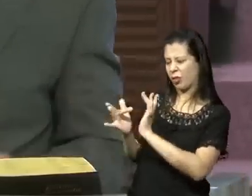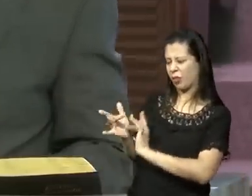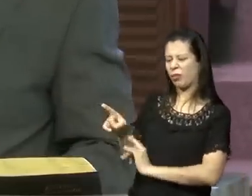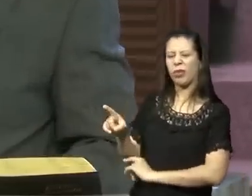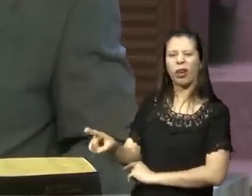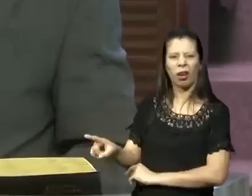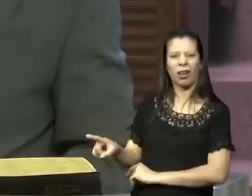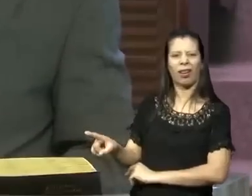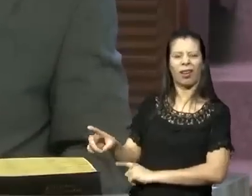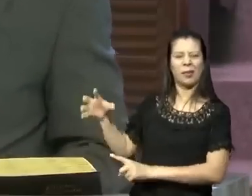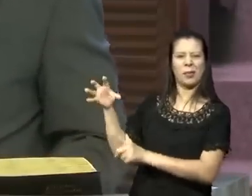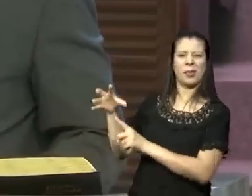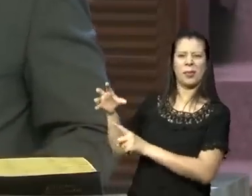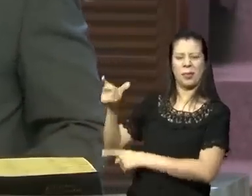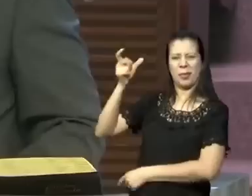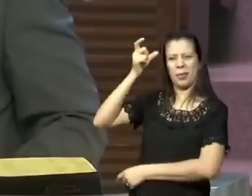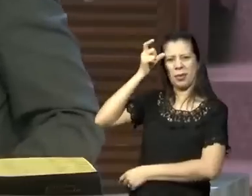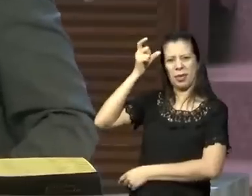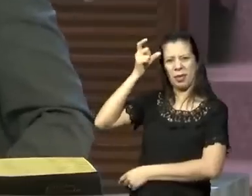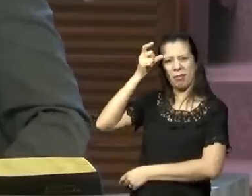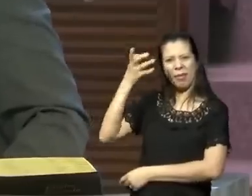você é um filho do diabo